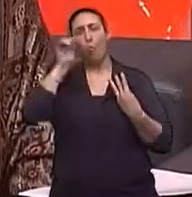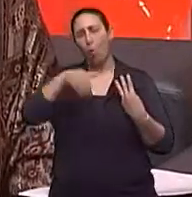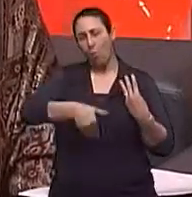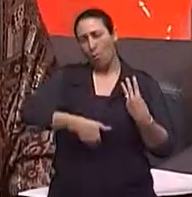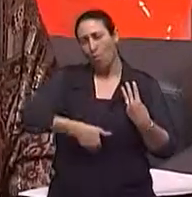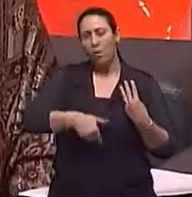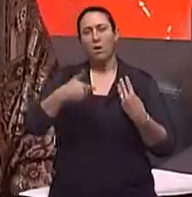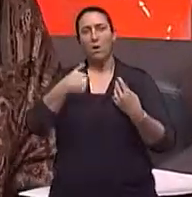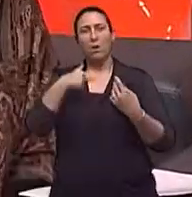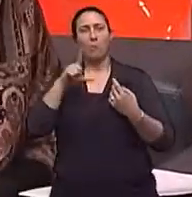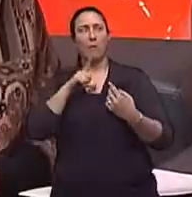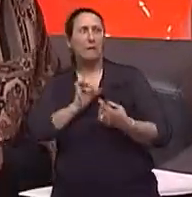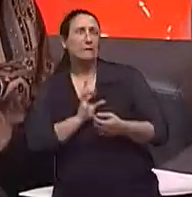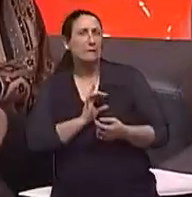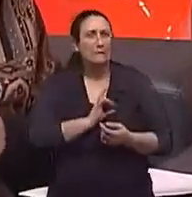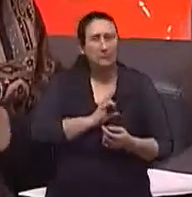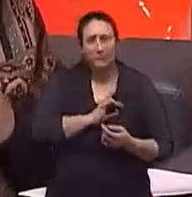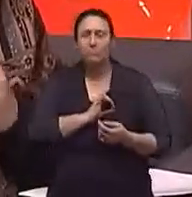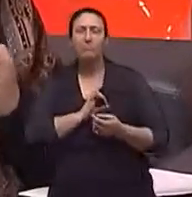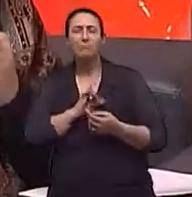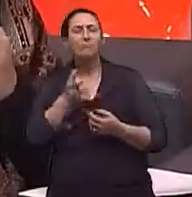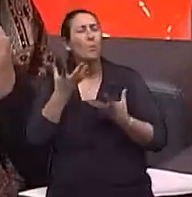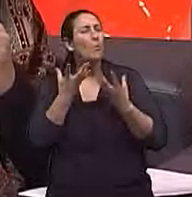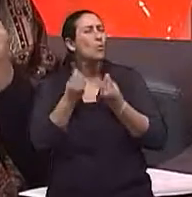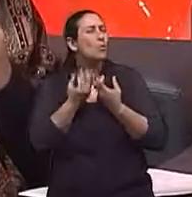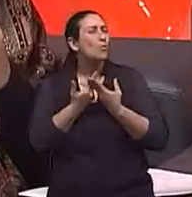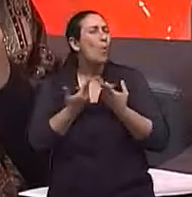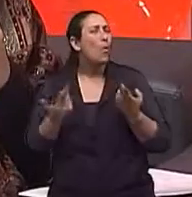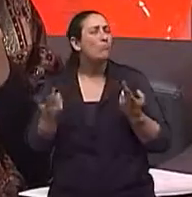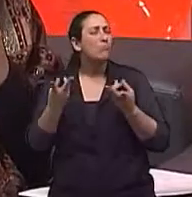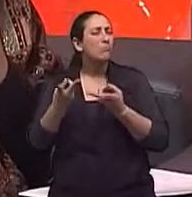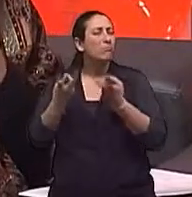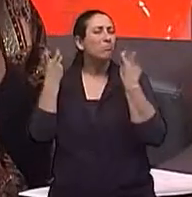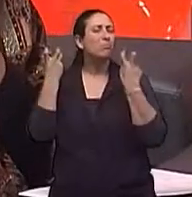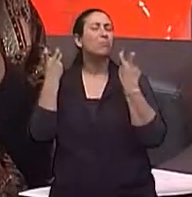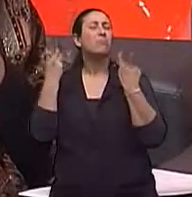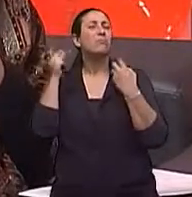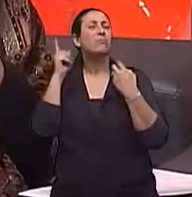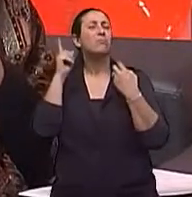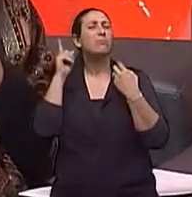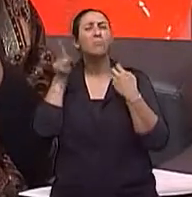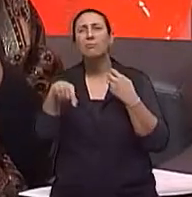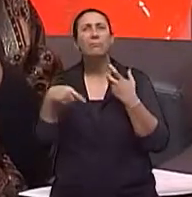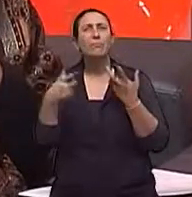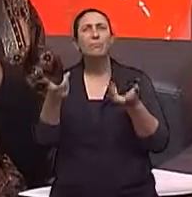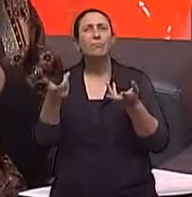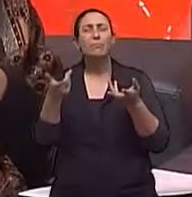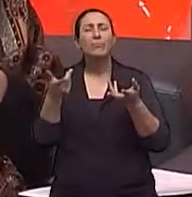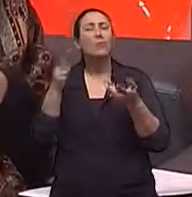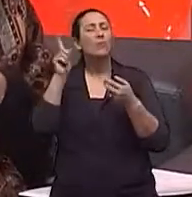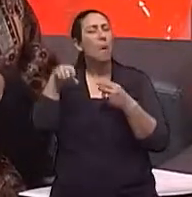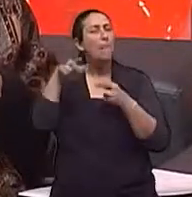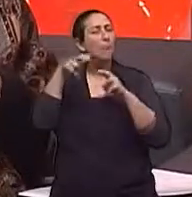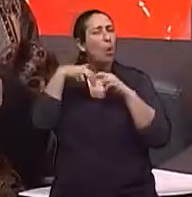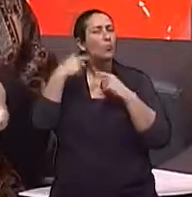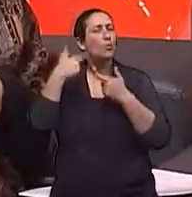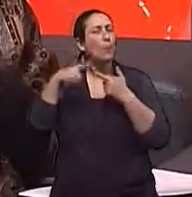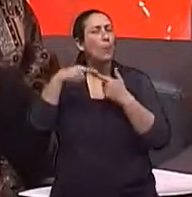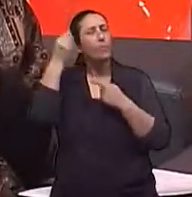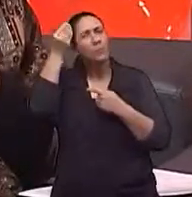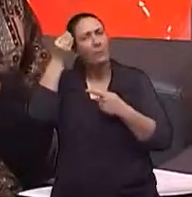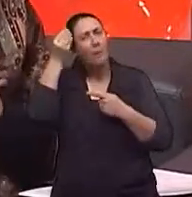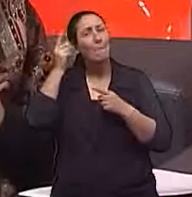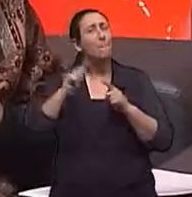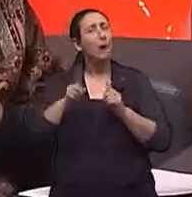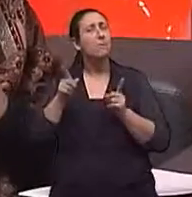estômago síndrome do pânico sintomas muito às vezes específicos de um problema psíquico